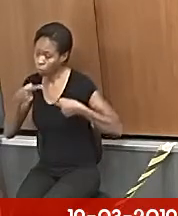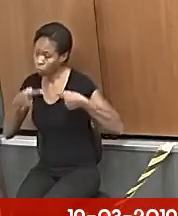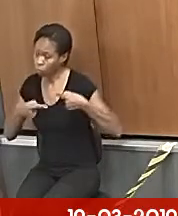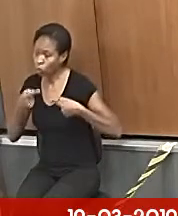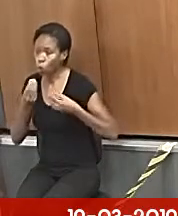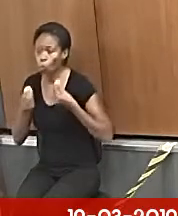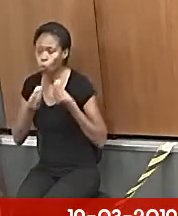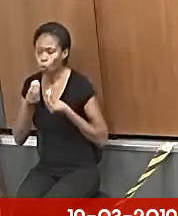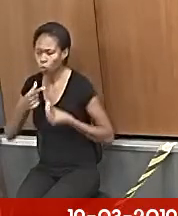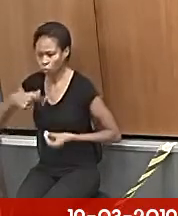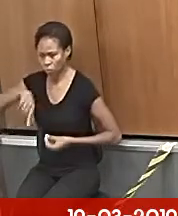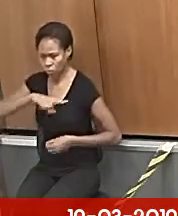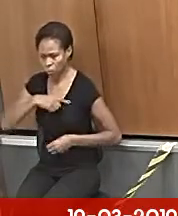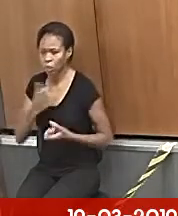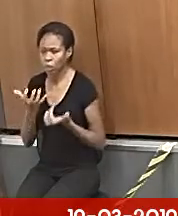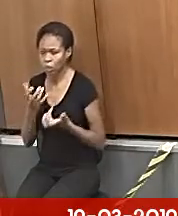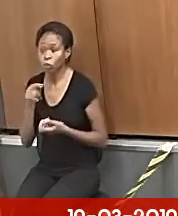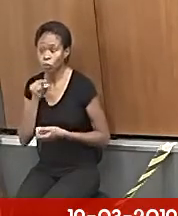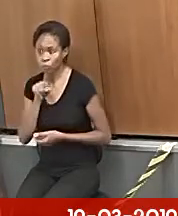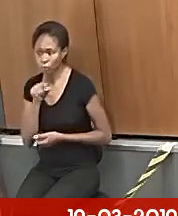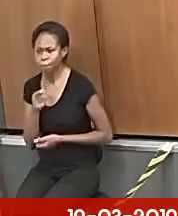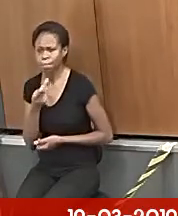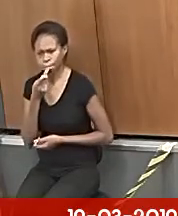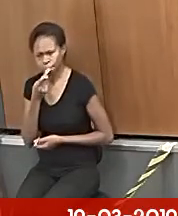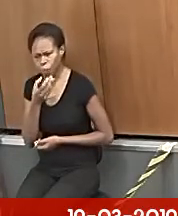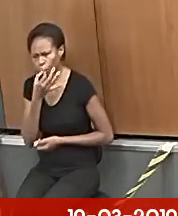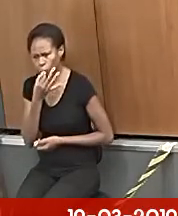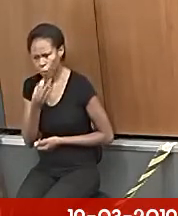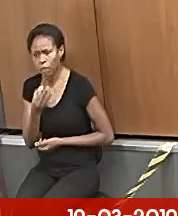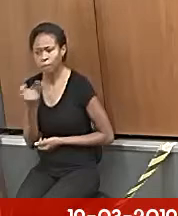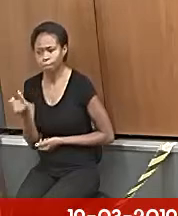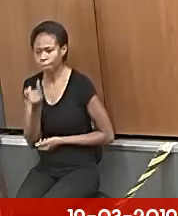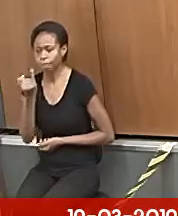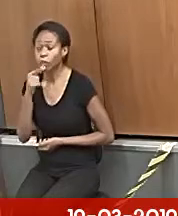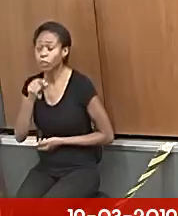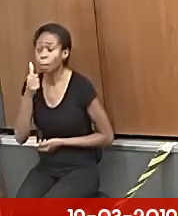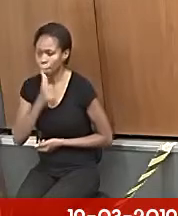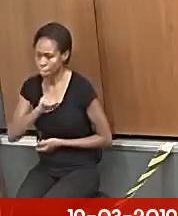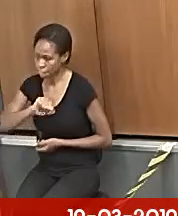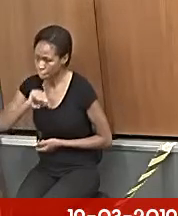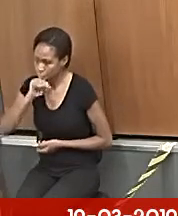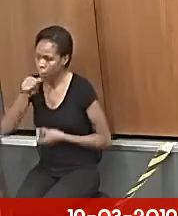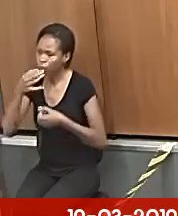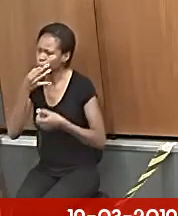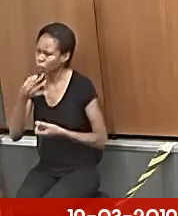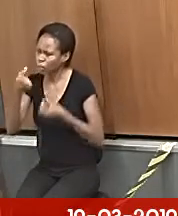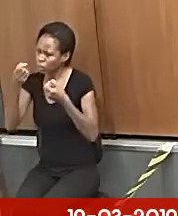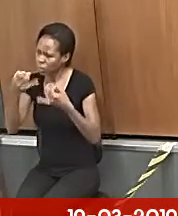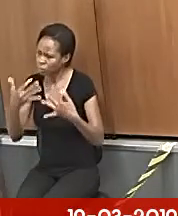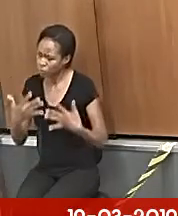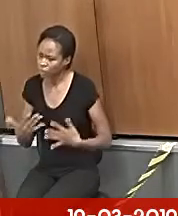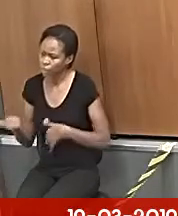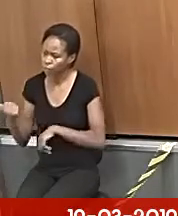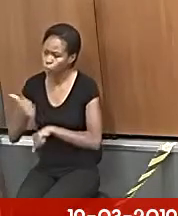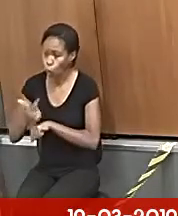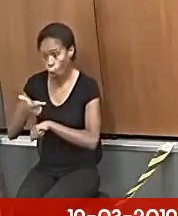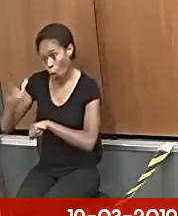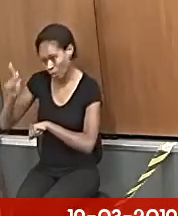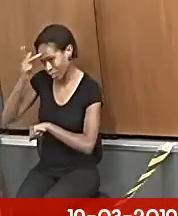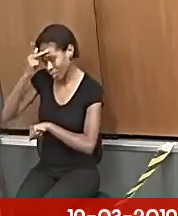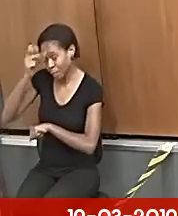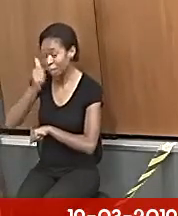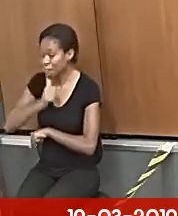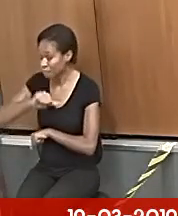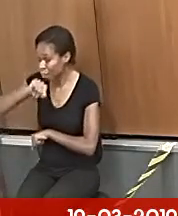ok rita fala da senhora foi muito importante é uma mãe que tem o seu relato que espelha outras que não viram aqui por falta de